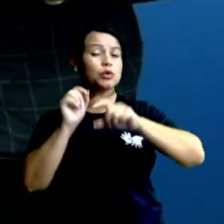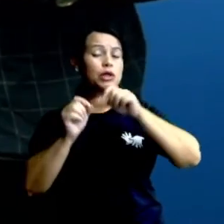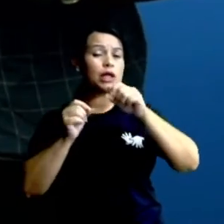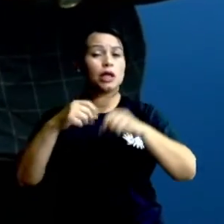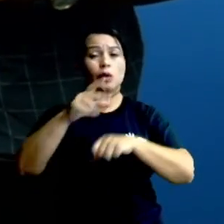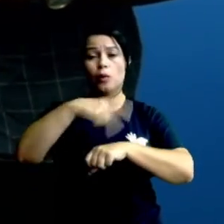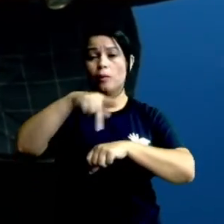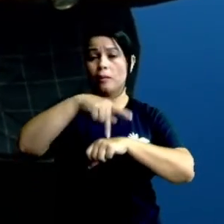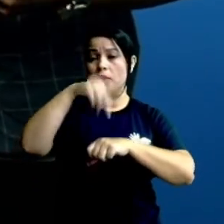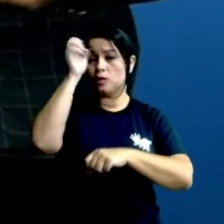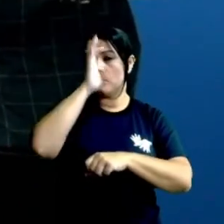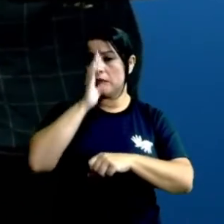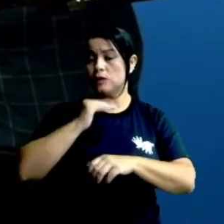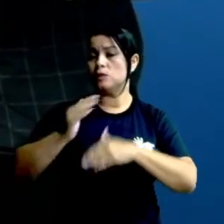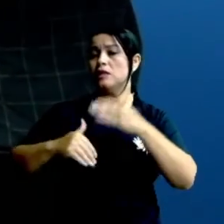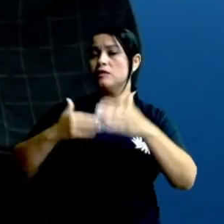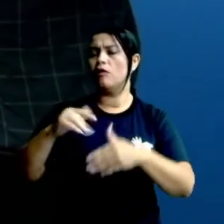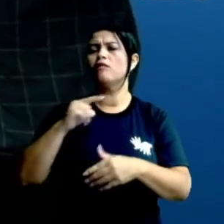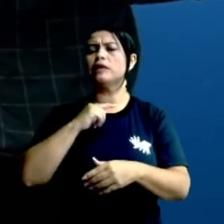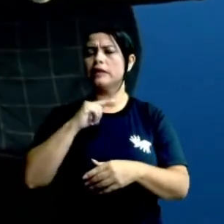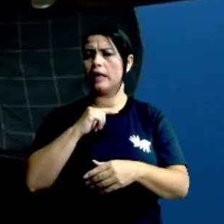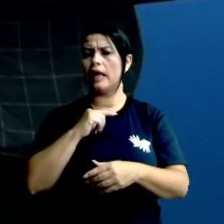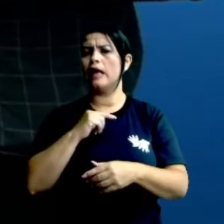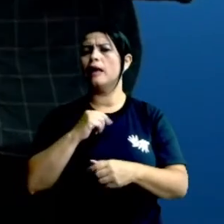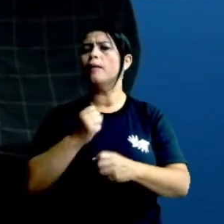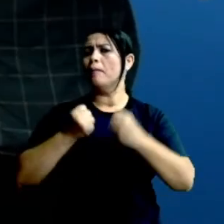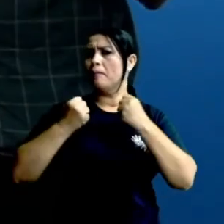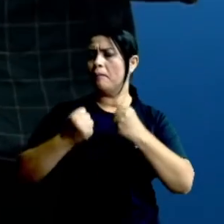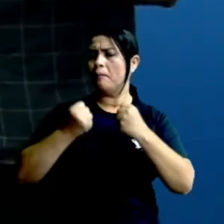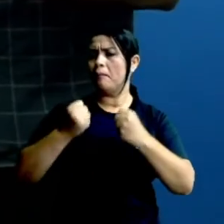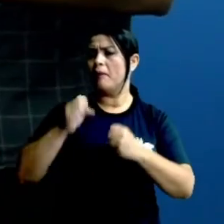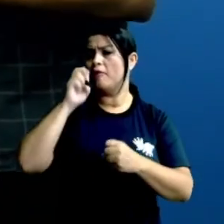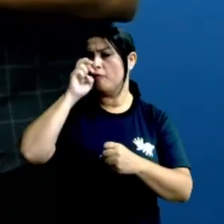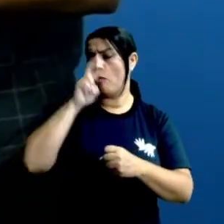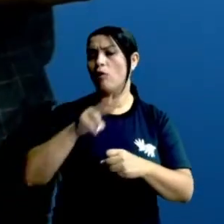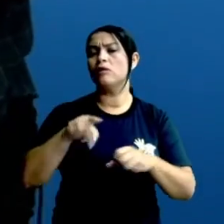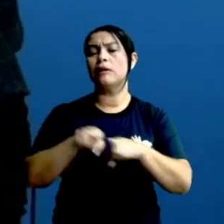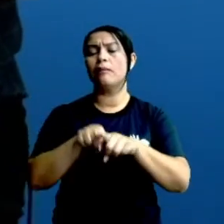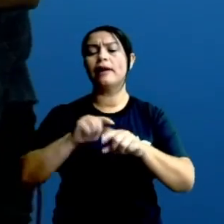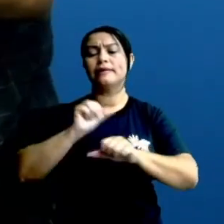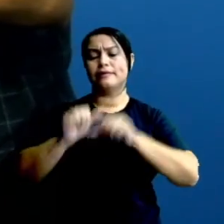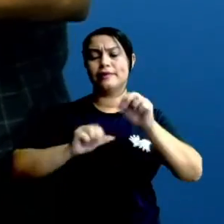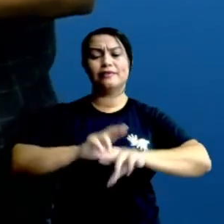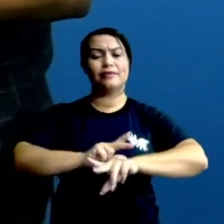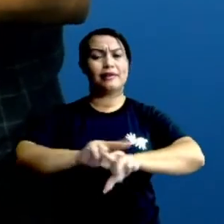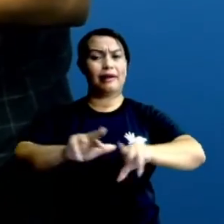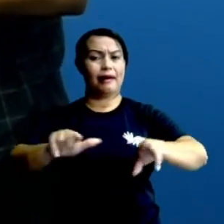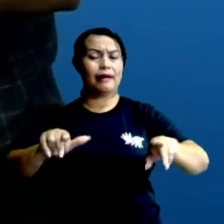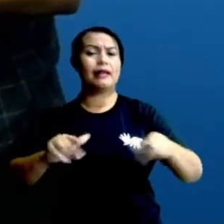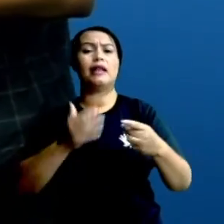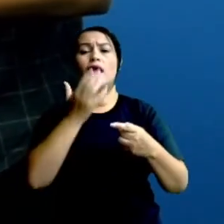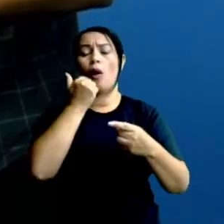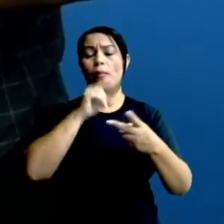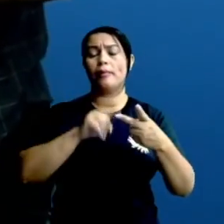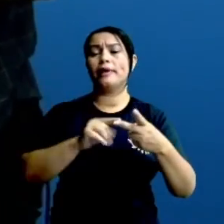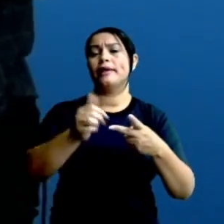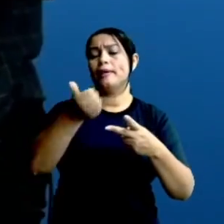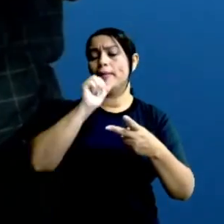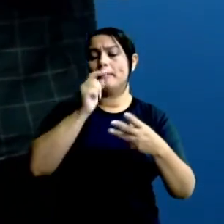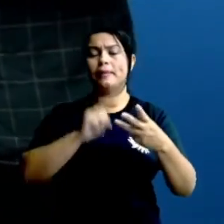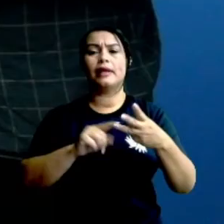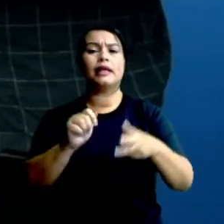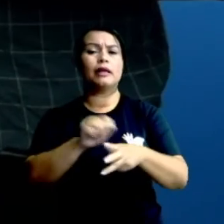país que tem uma industrialização intensa e, sobretudo, é bastante diversificada. Então, a gente tem aí a produção de alimentos, de bebidas, de borracha,